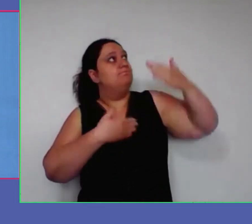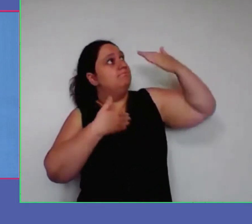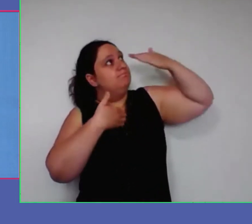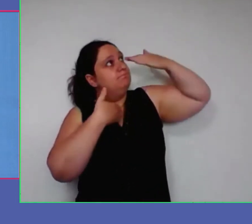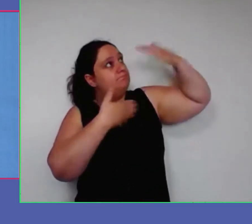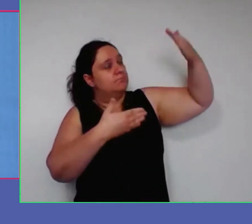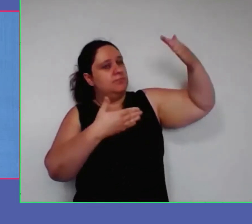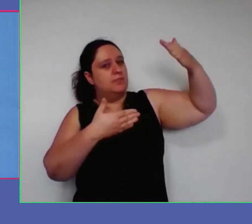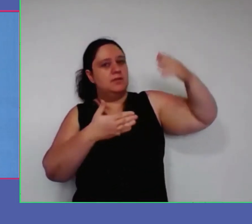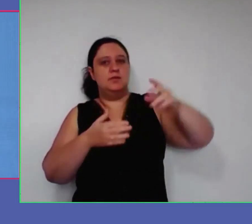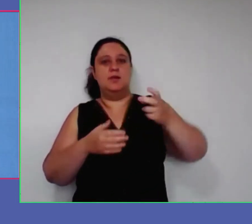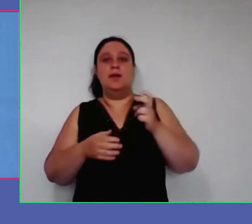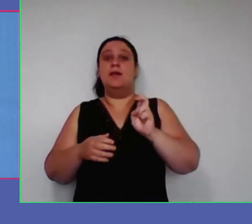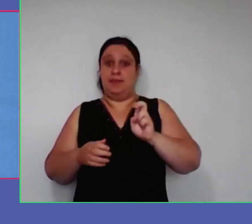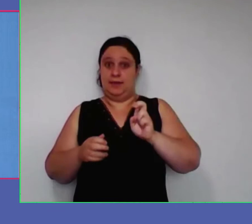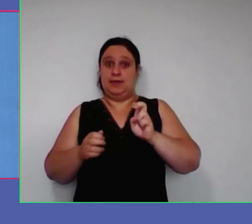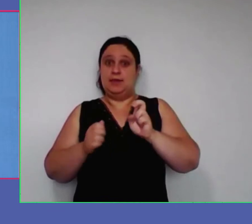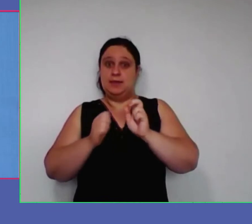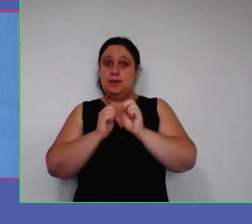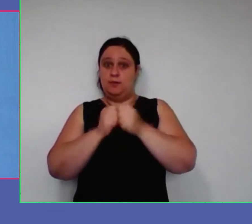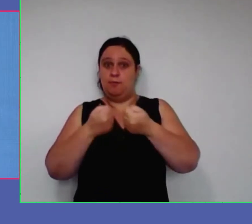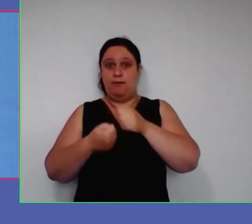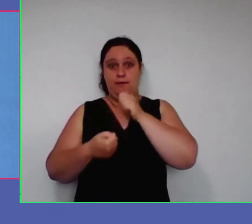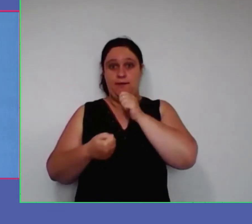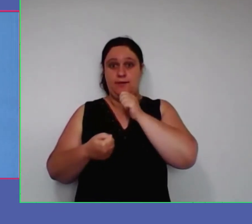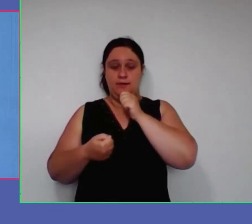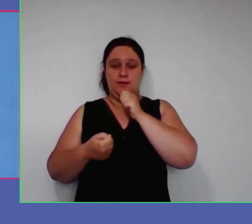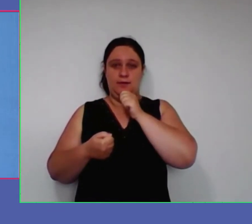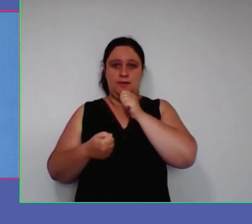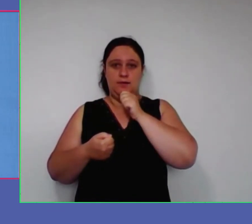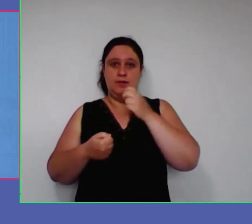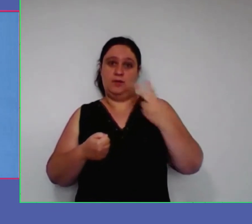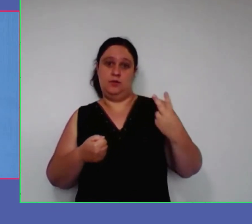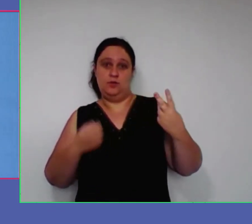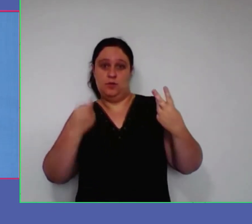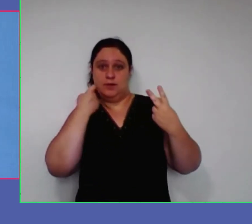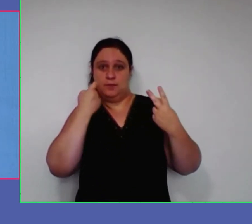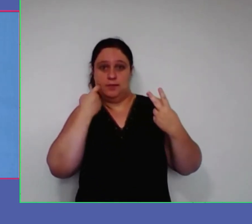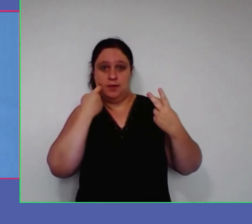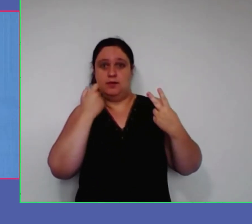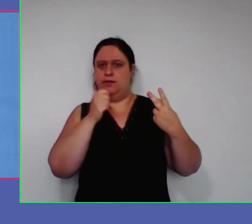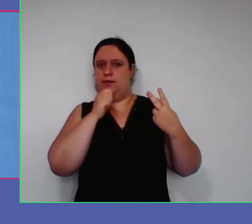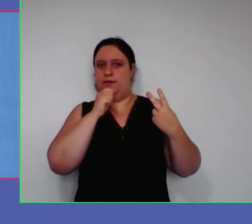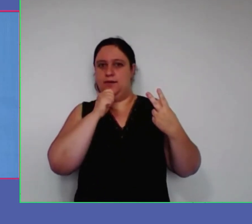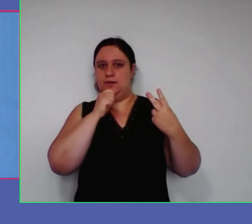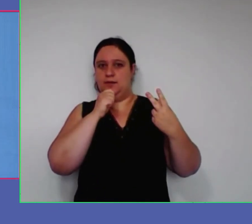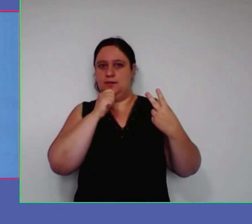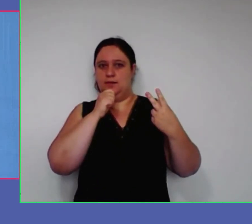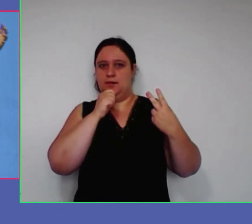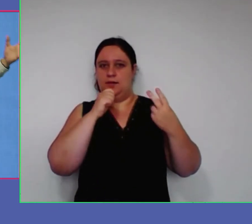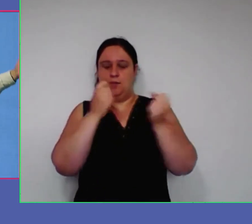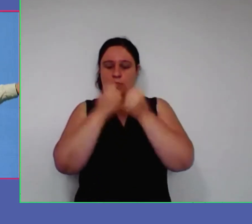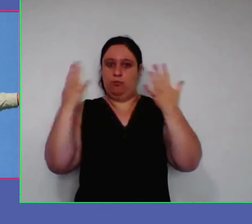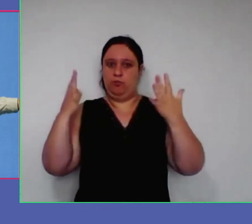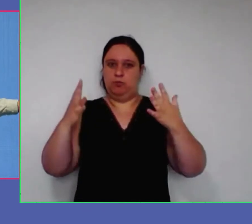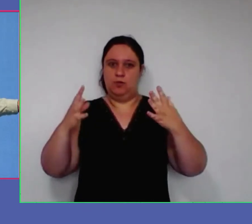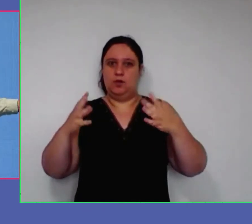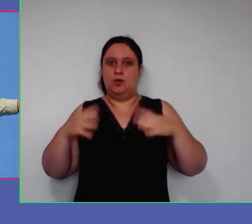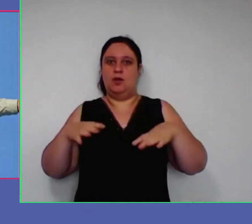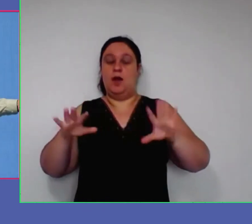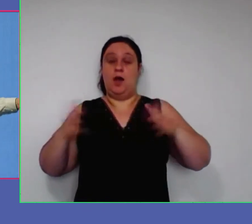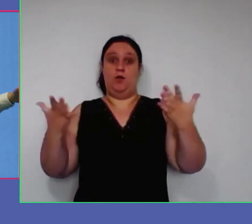5 pães. Os 2 peixes continuavam 2 peixes. Não é que de repente veio 5 containers de alimento,